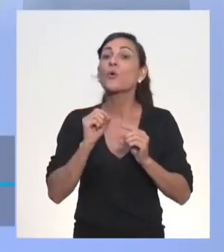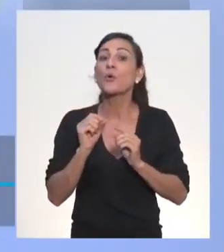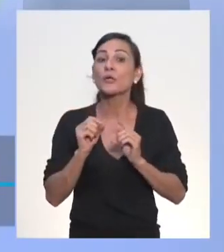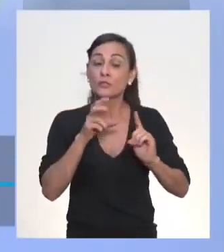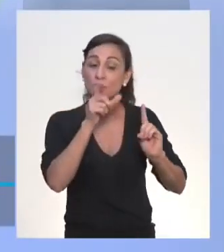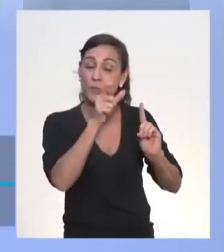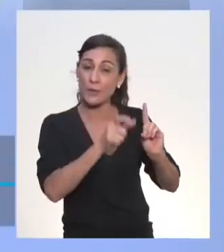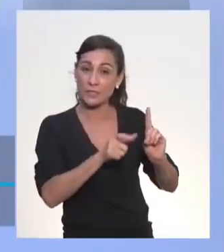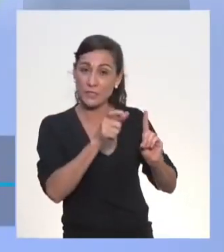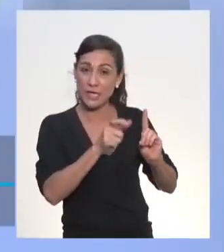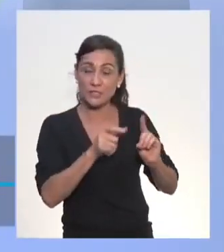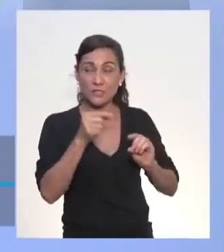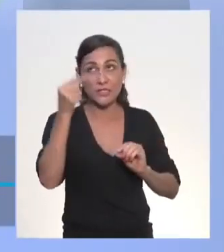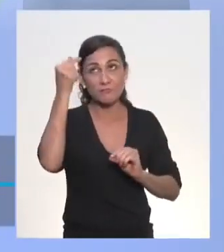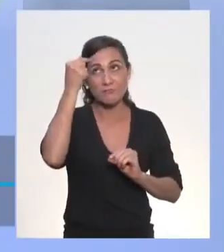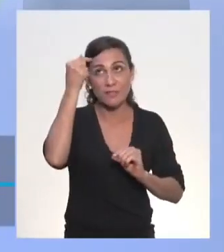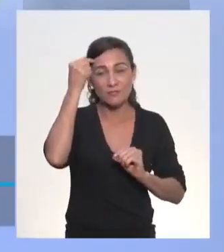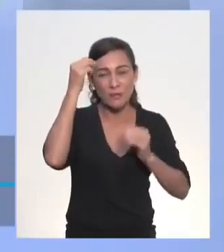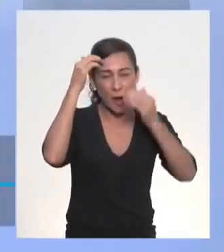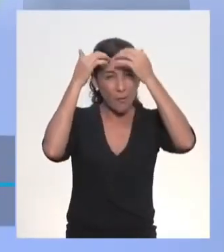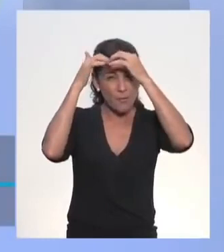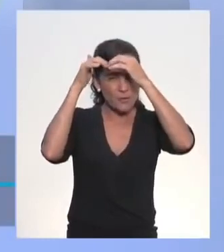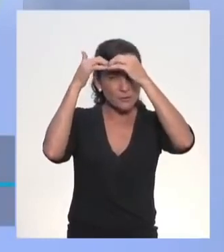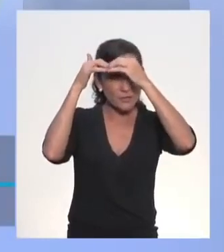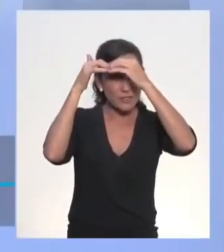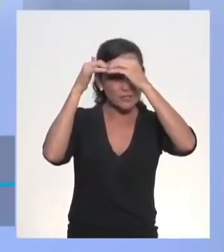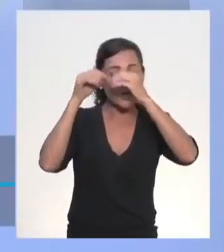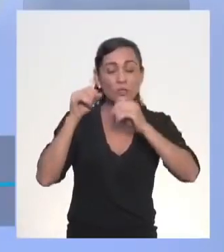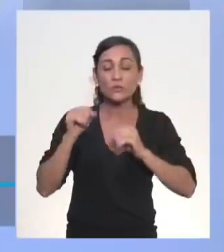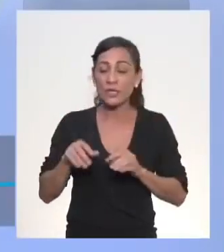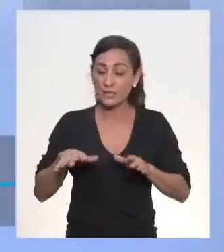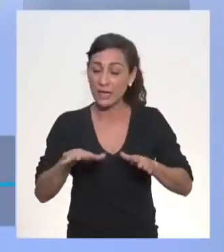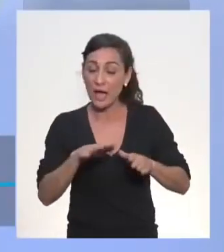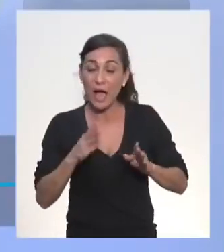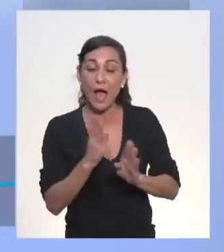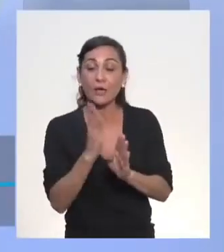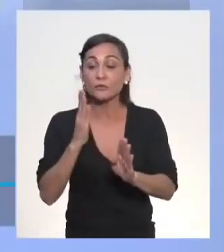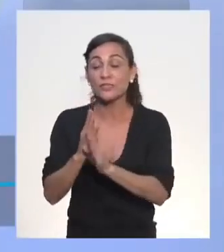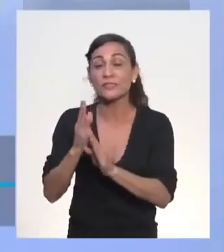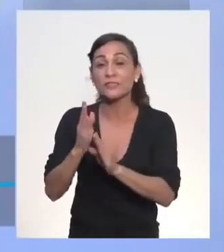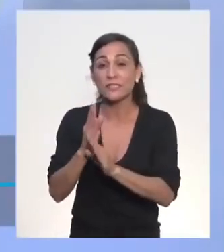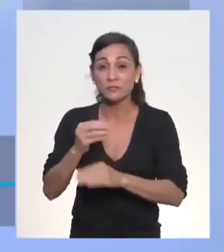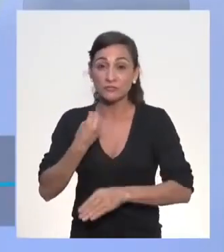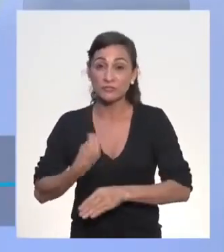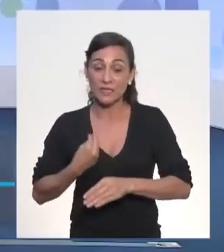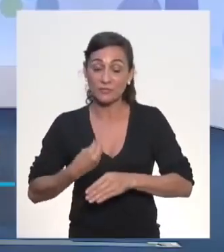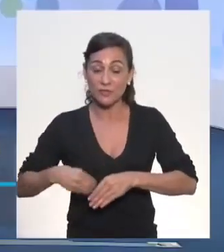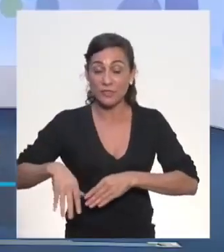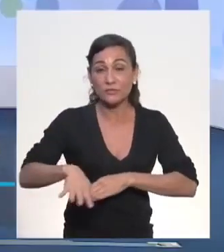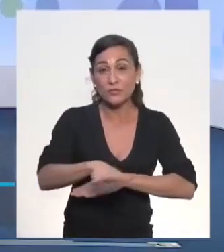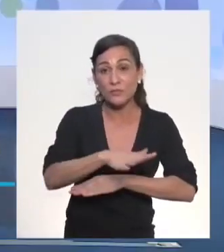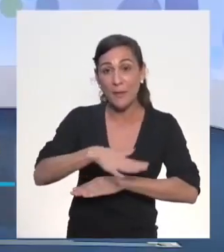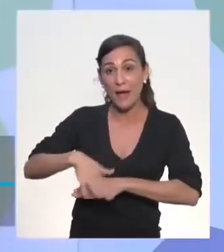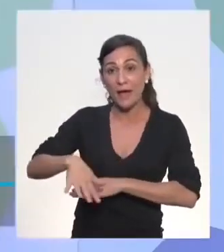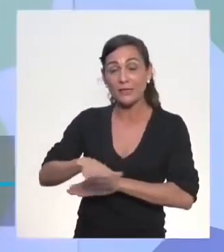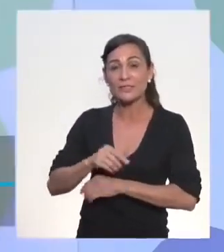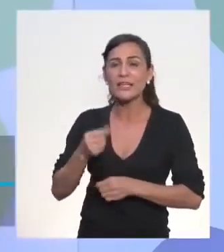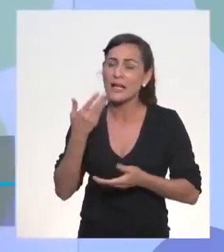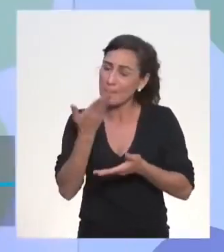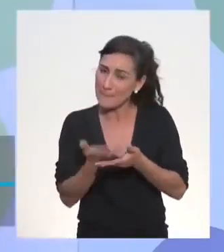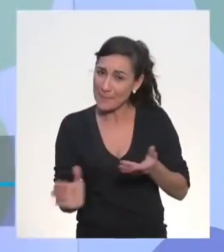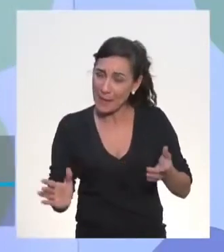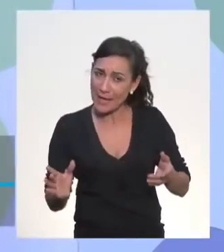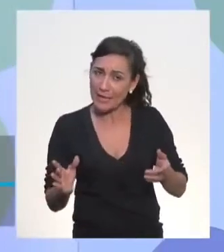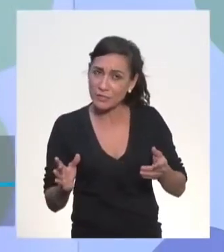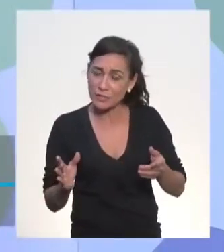mais sentido o que se passa na mente dele do que o que está acontecendo na vida exterior. Tá difícil? Seria perder a noção do tempo quando